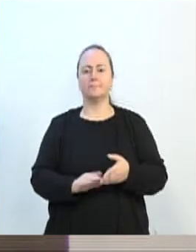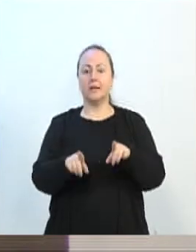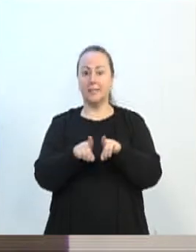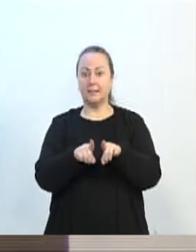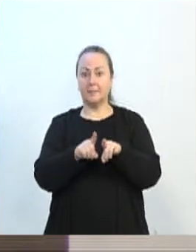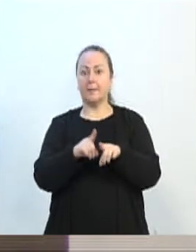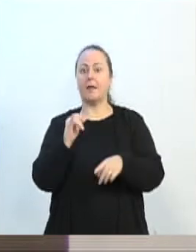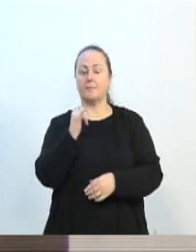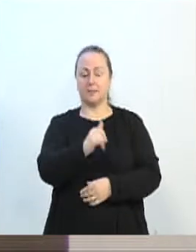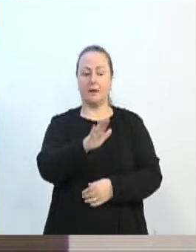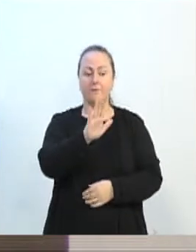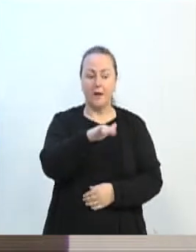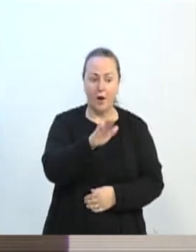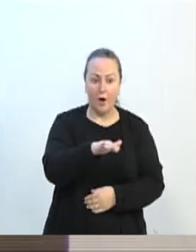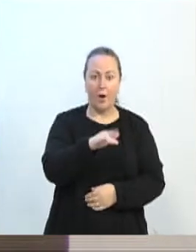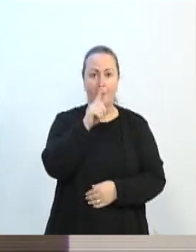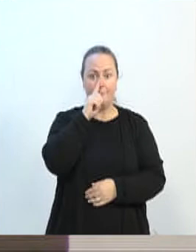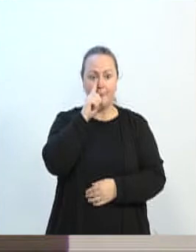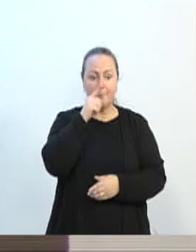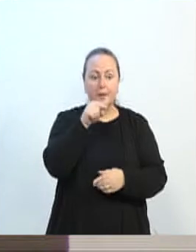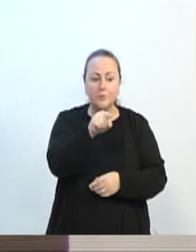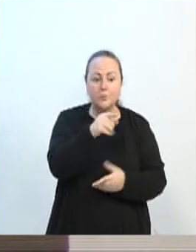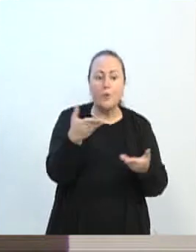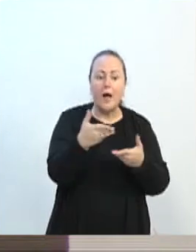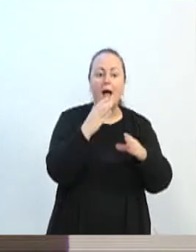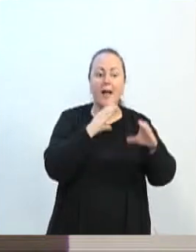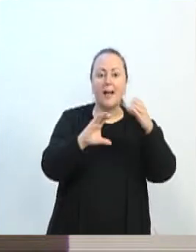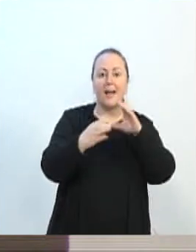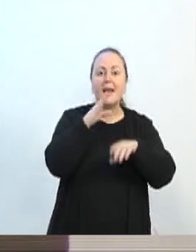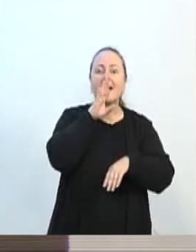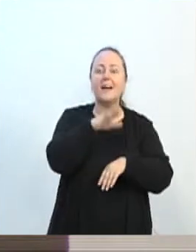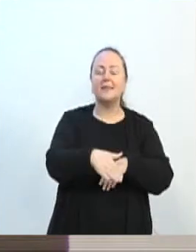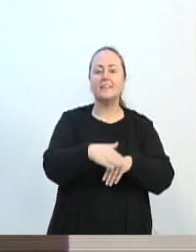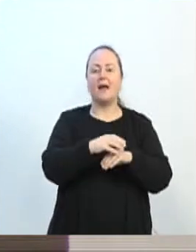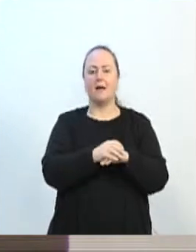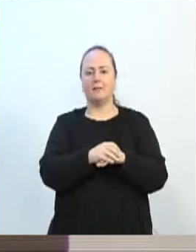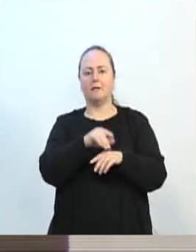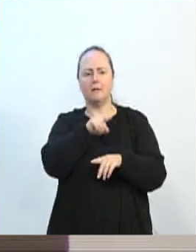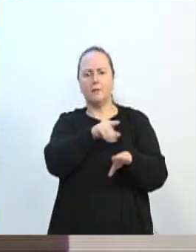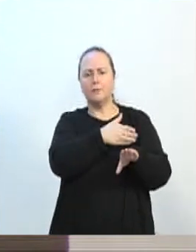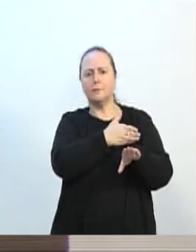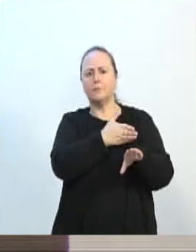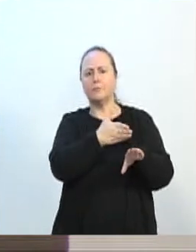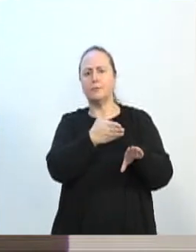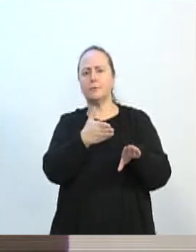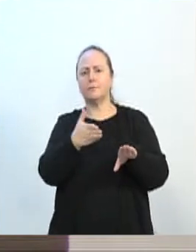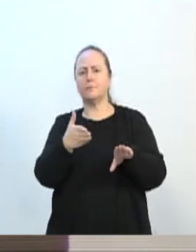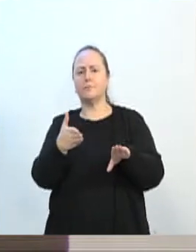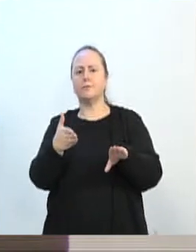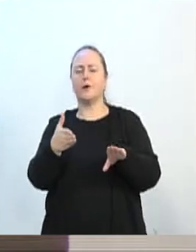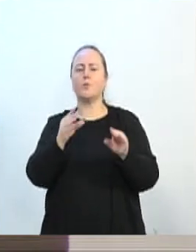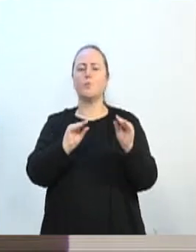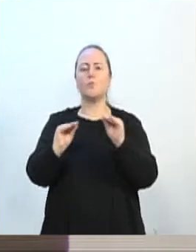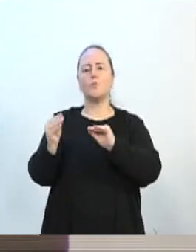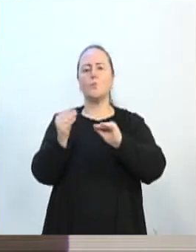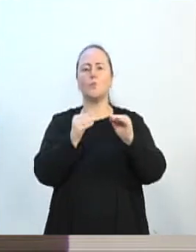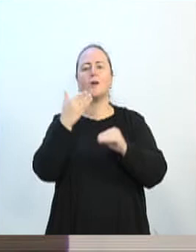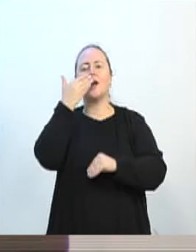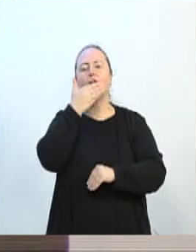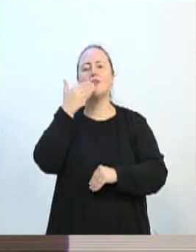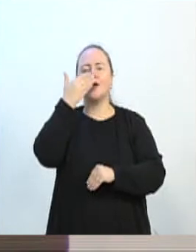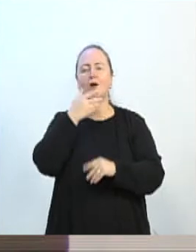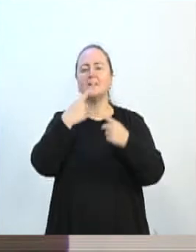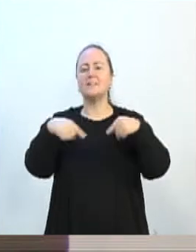naquela tarde, ela cantaria. Daquele momento até a hora do ensaio, ela cantava Beijinho Doce.